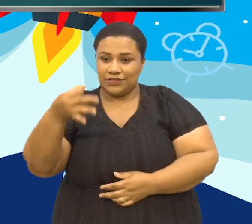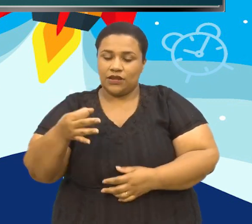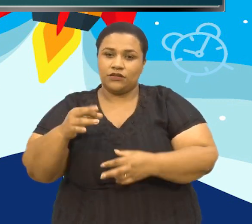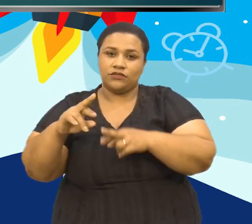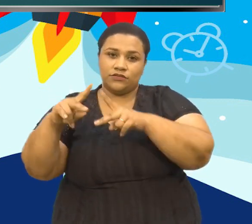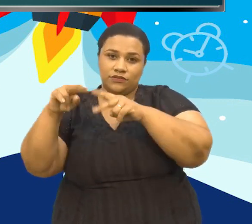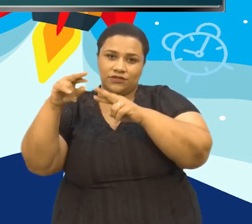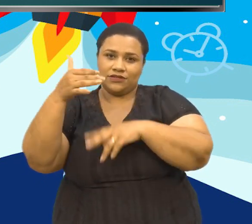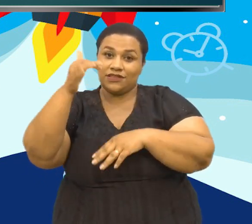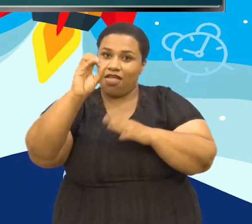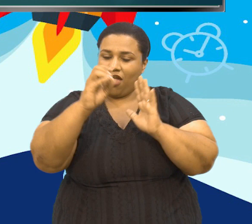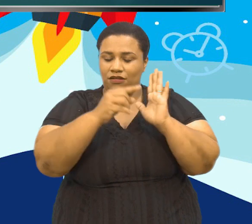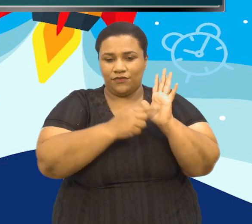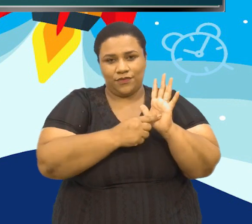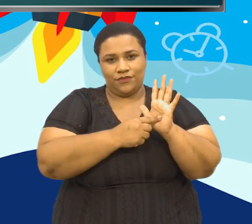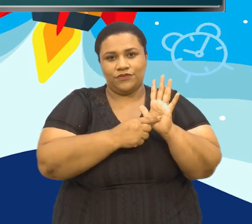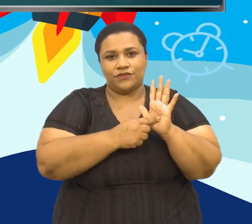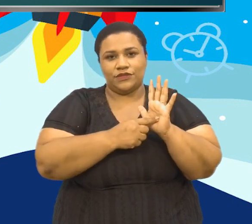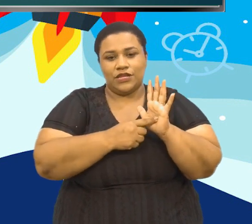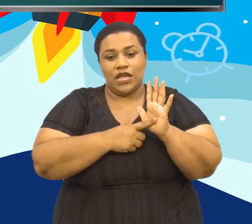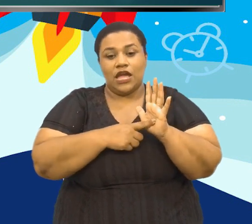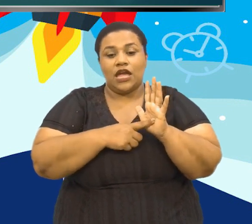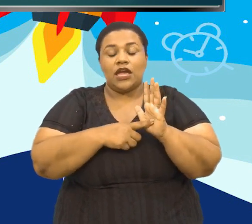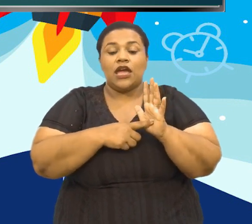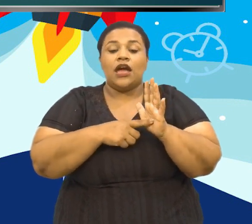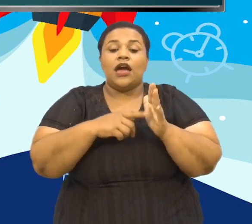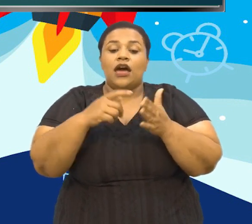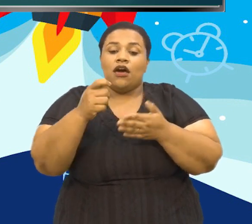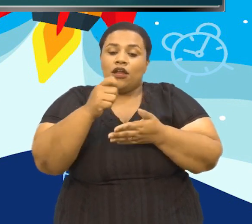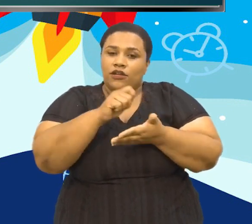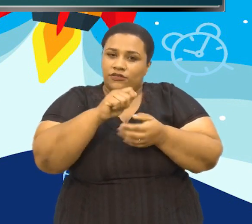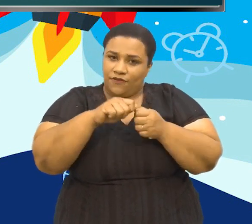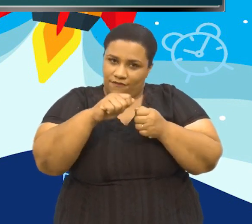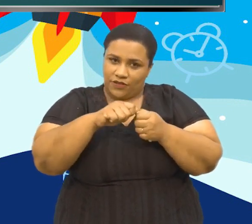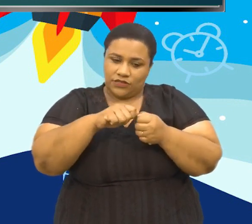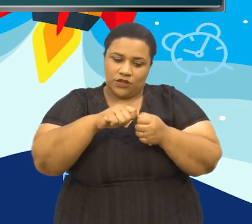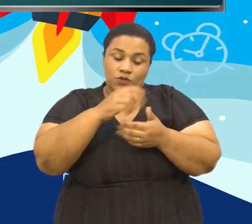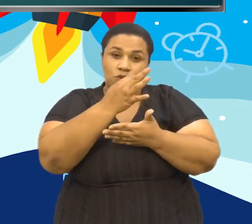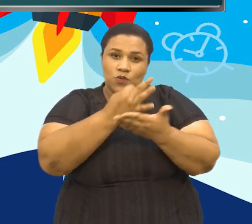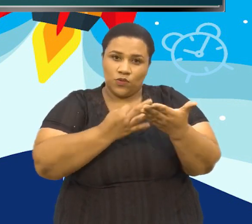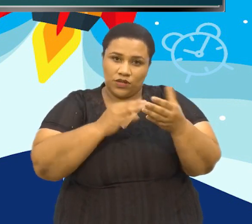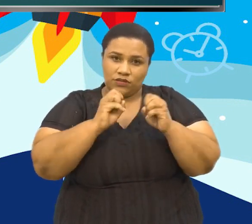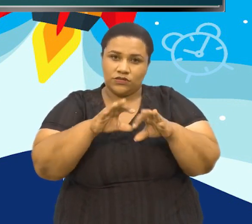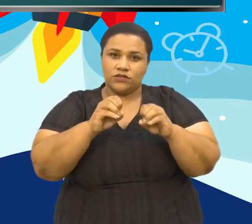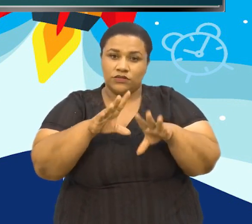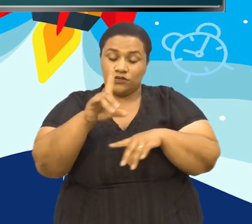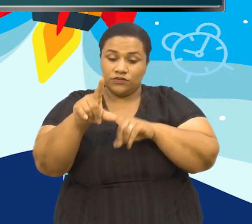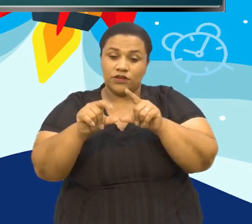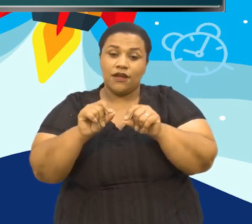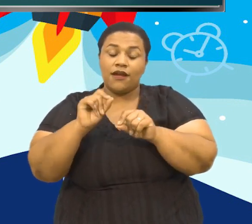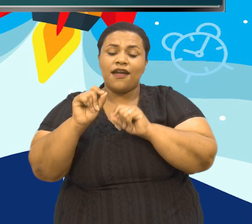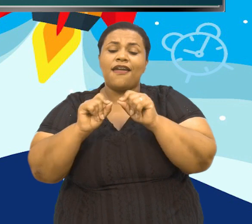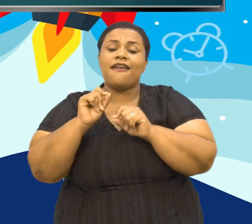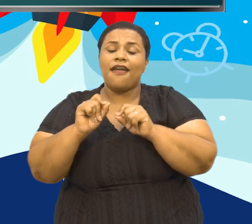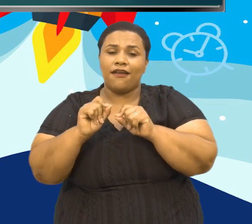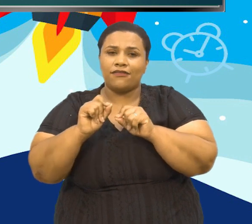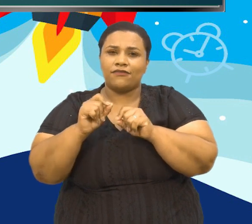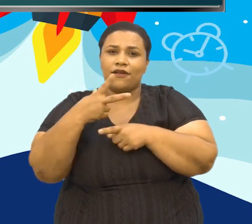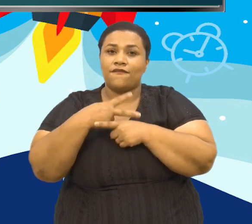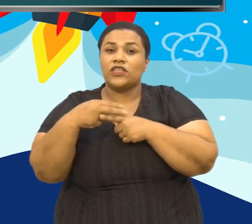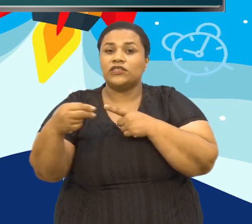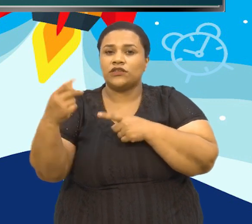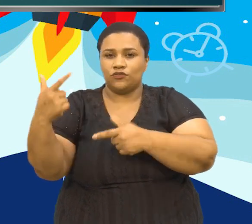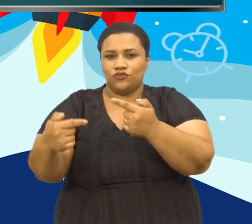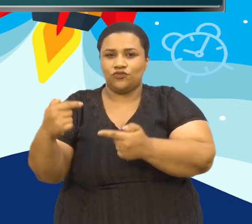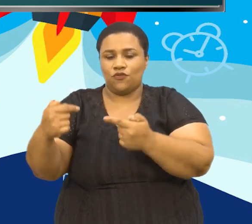valem 10 pontos. Aqui nesse momento da produção do texto instrucional, nós estamos definindo quem irá ganhar o jogo.